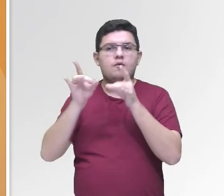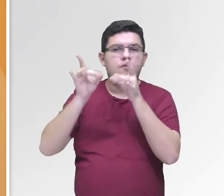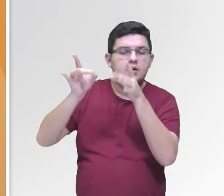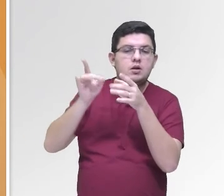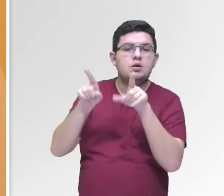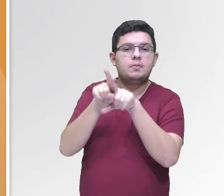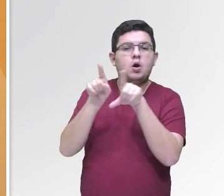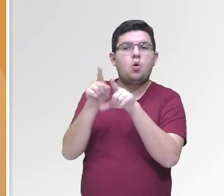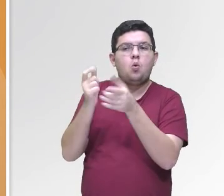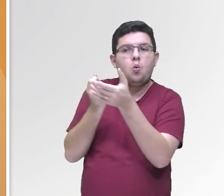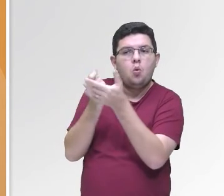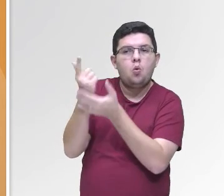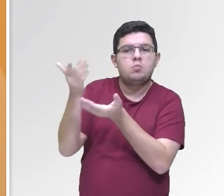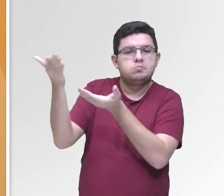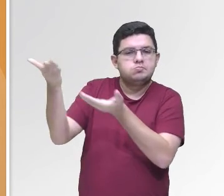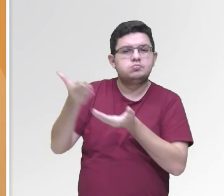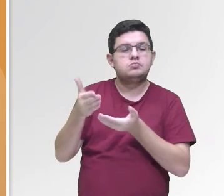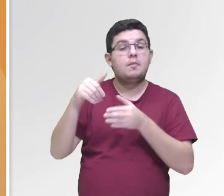melhor, sem ter